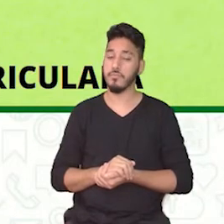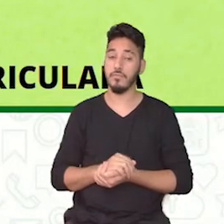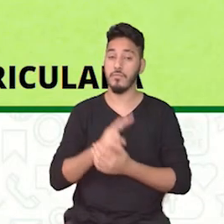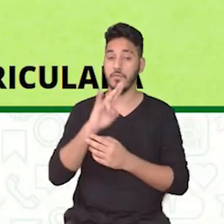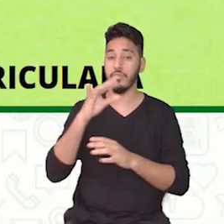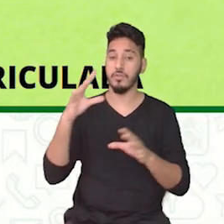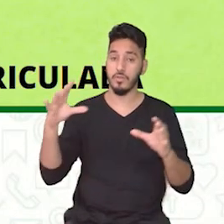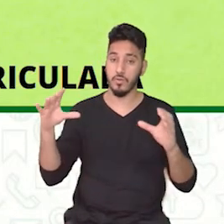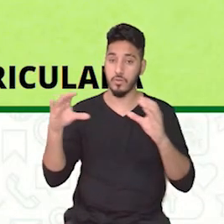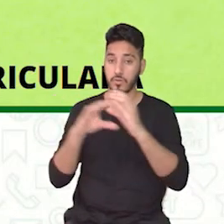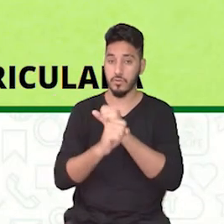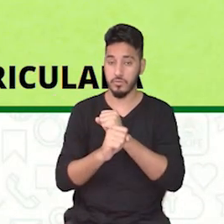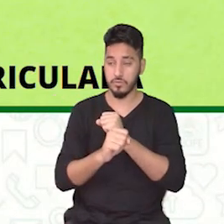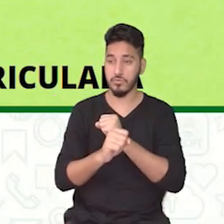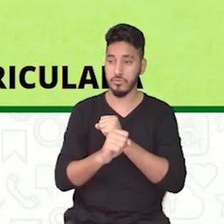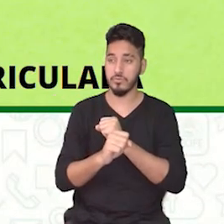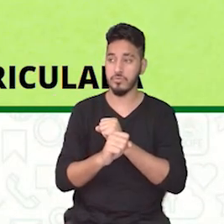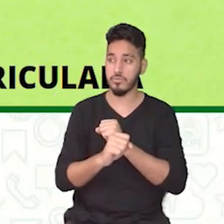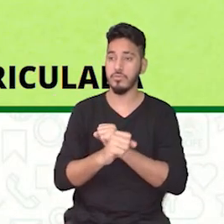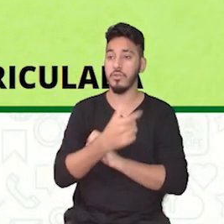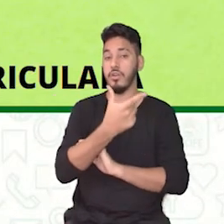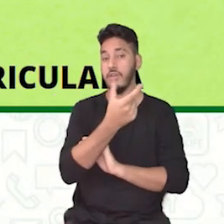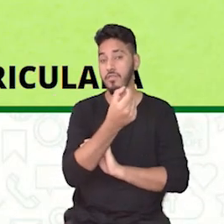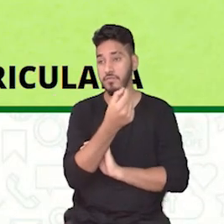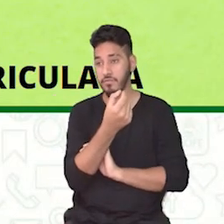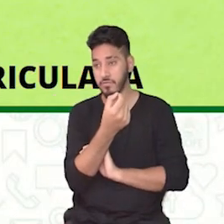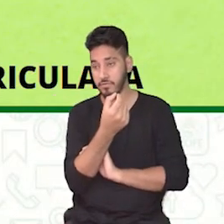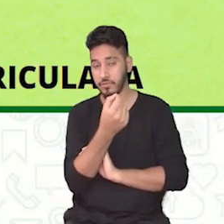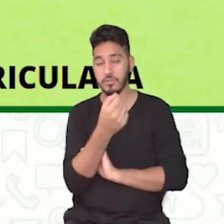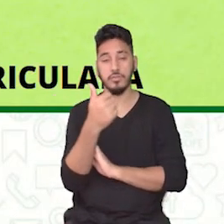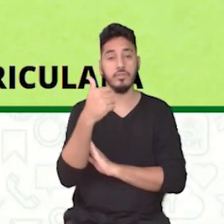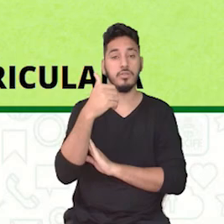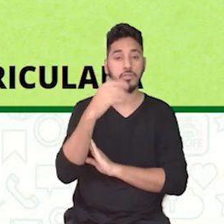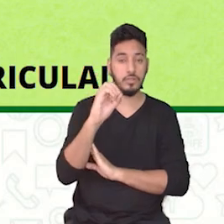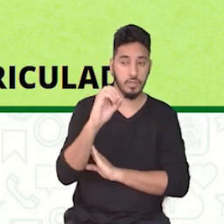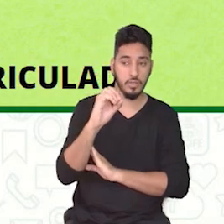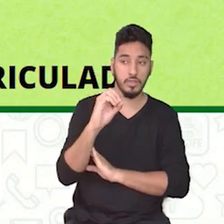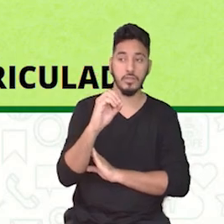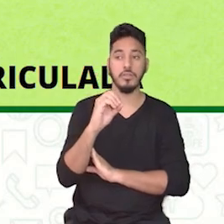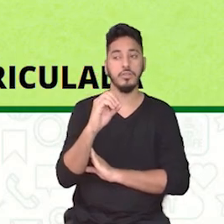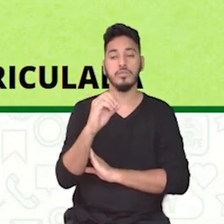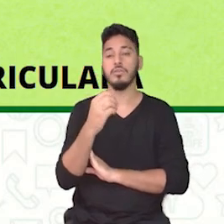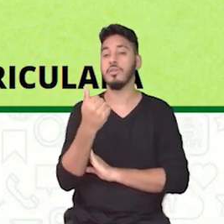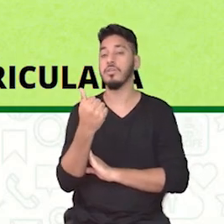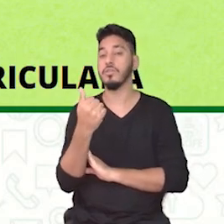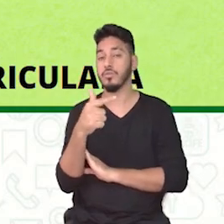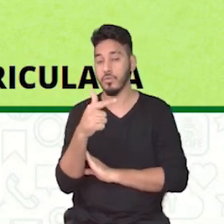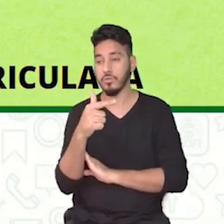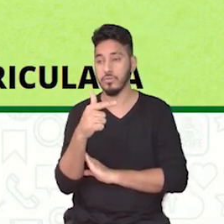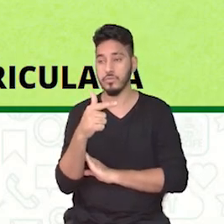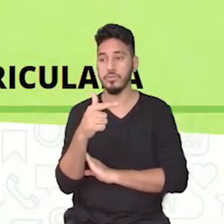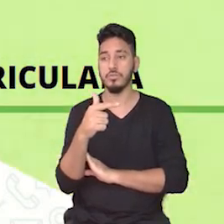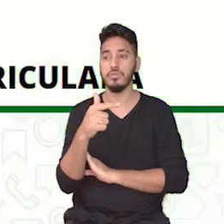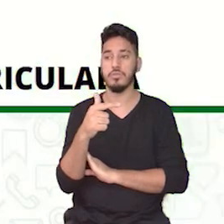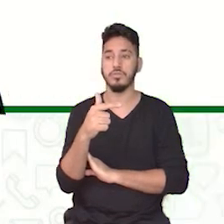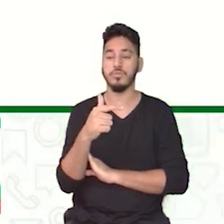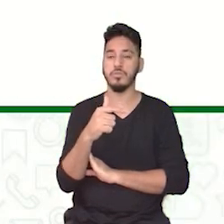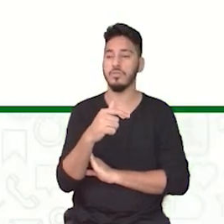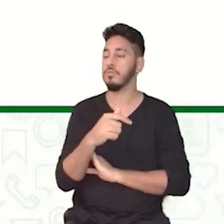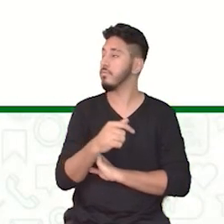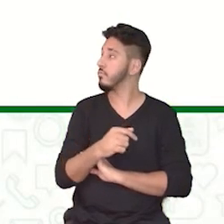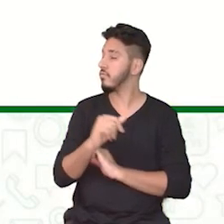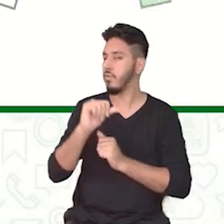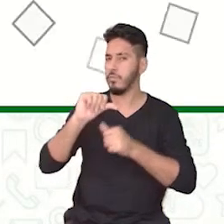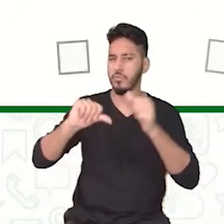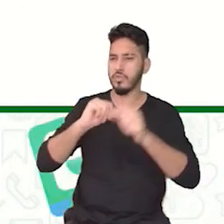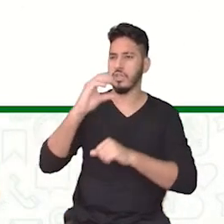20 centímetros, 10 metros, 20 metros e 12 metros. Ficou